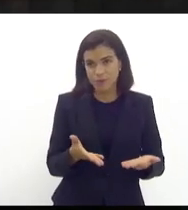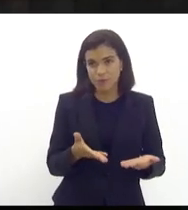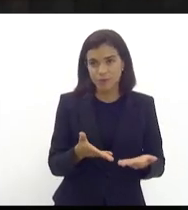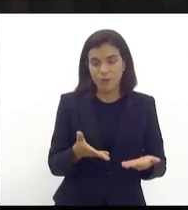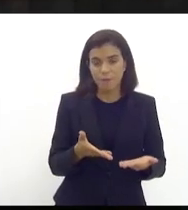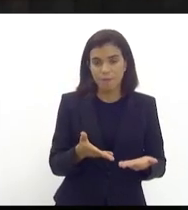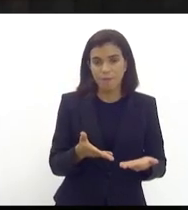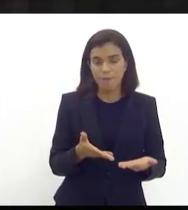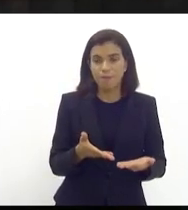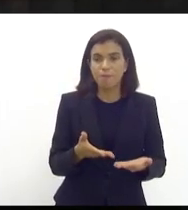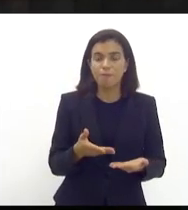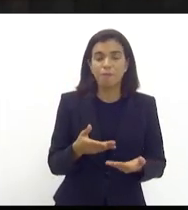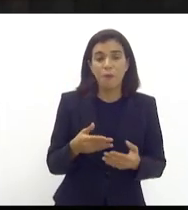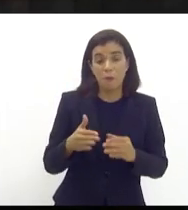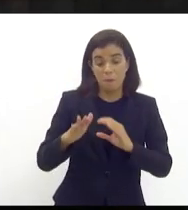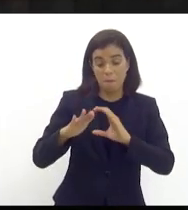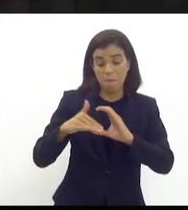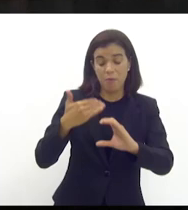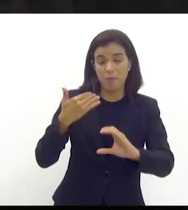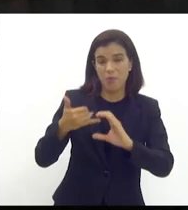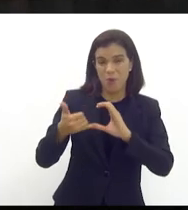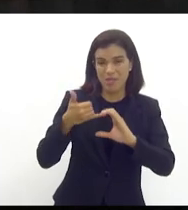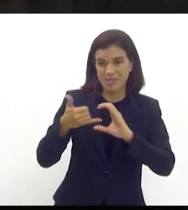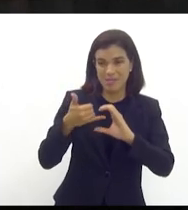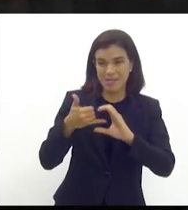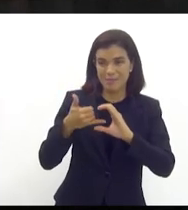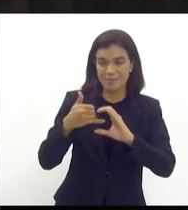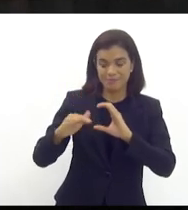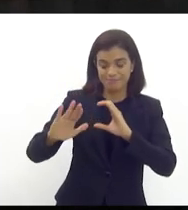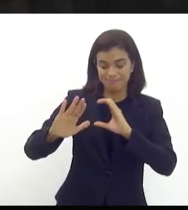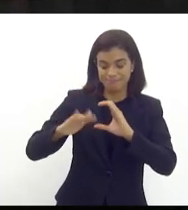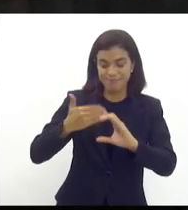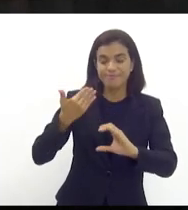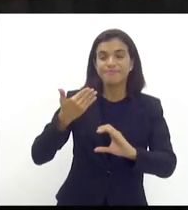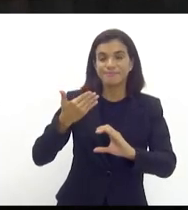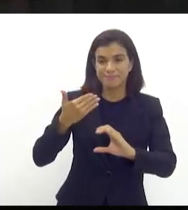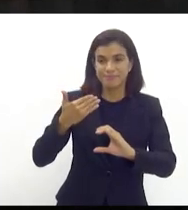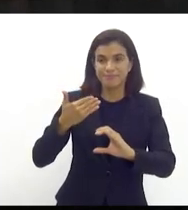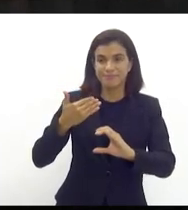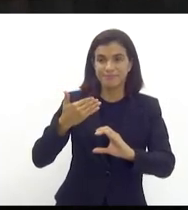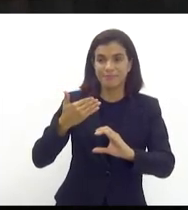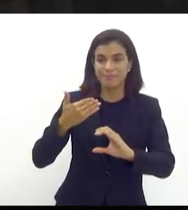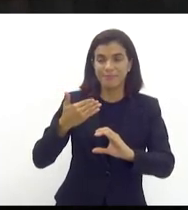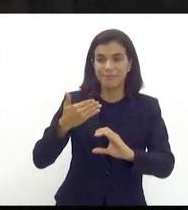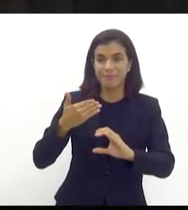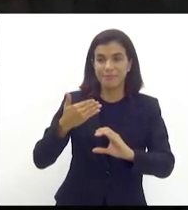agora mesmo recebi um zap, senhor deputado Chico,